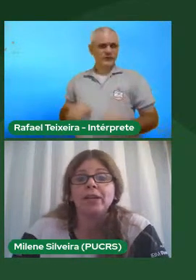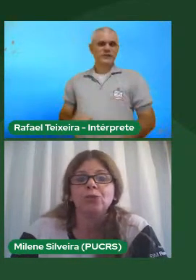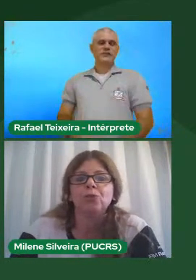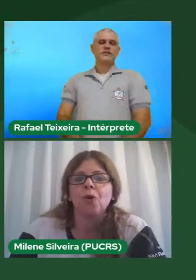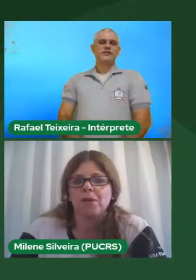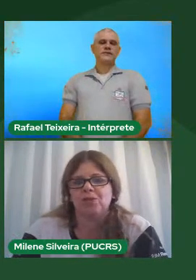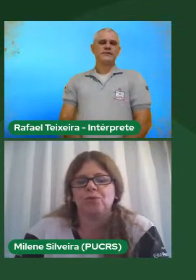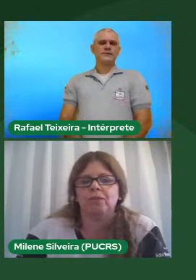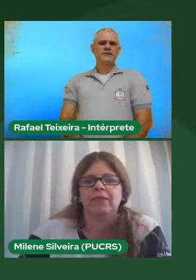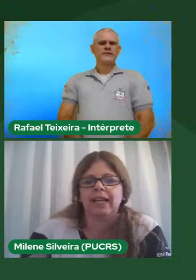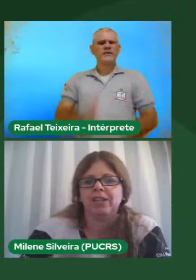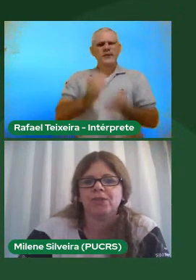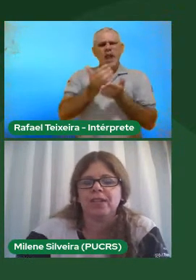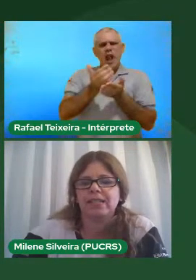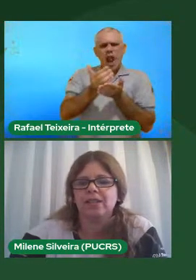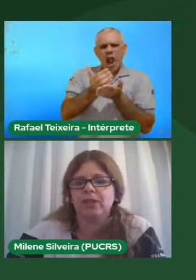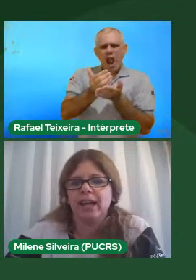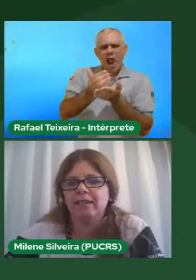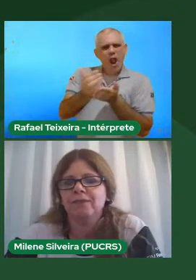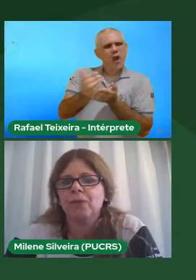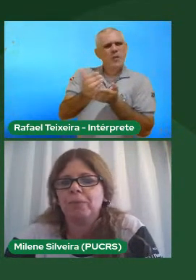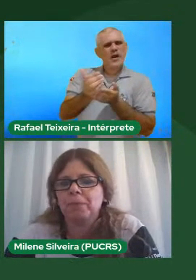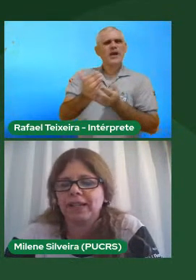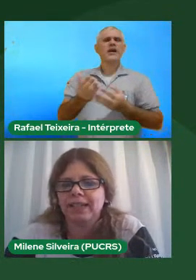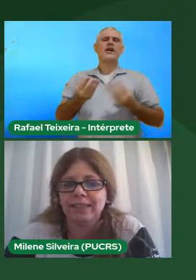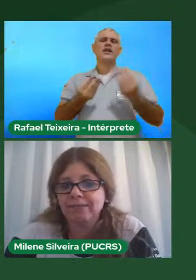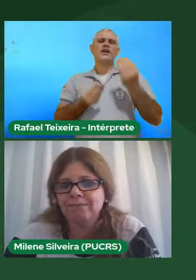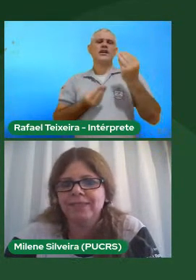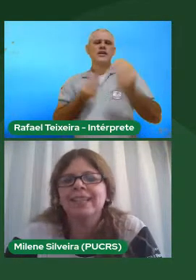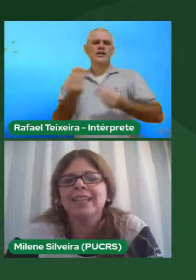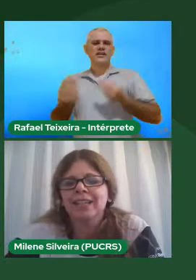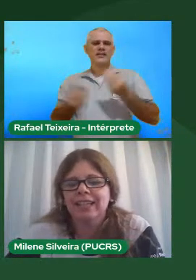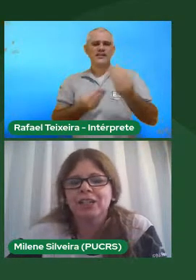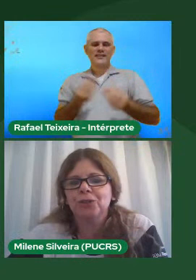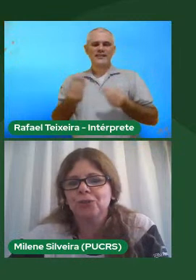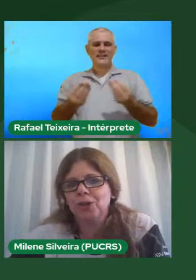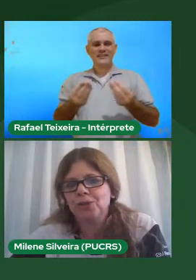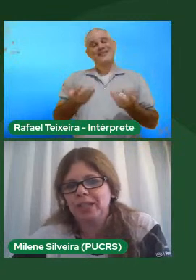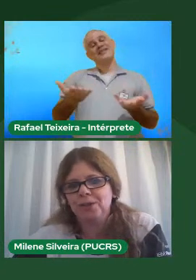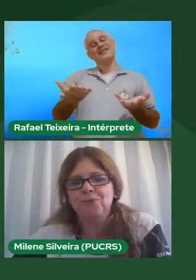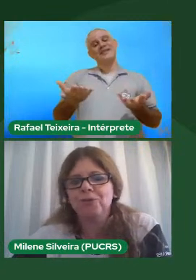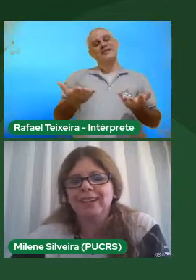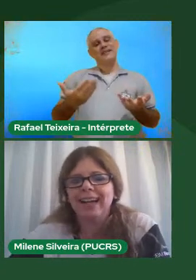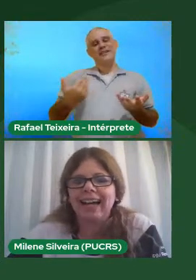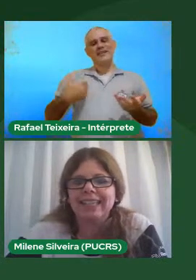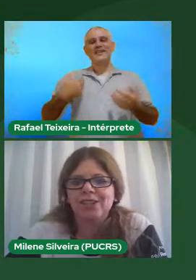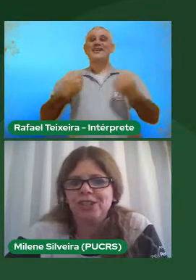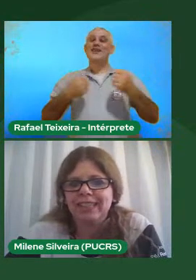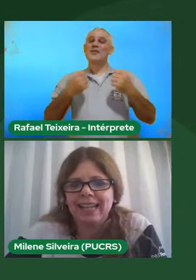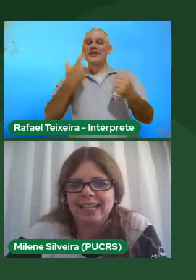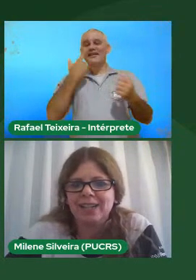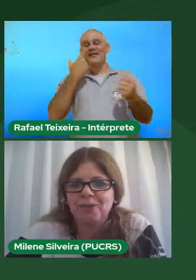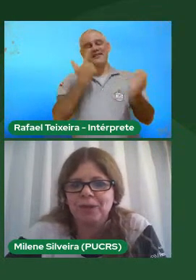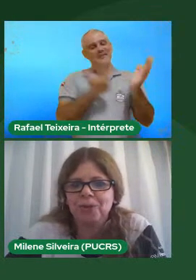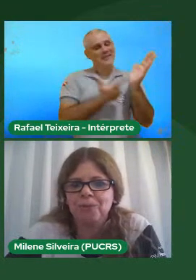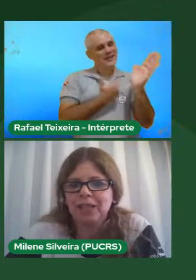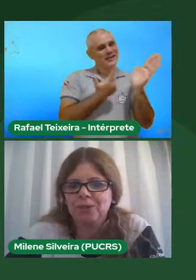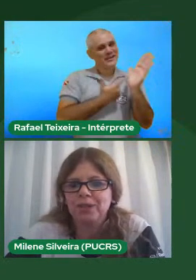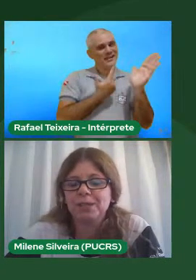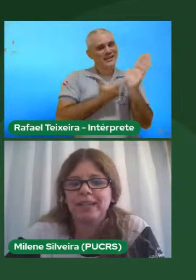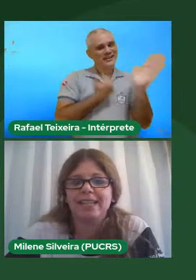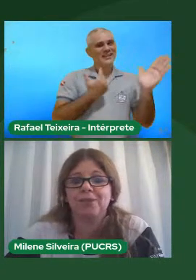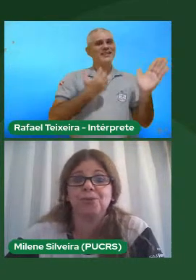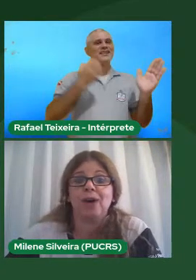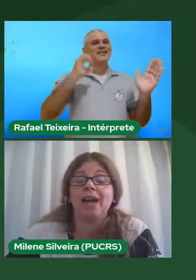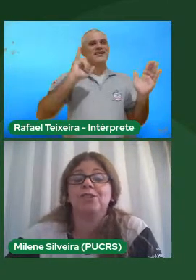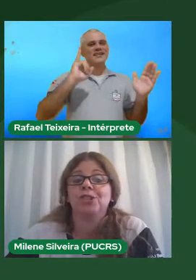Então, como é que tudo começou? Aqui já fazendo, né, uma propaganda do nosso livro, ali de interação humano-computador,